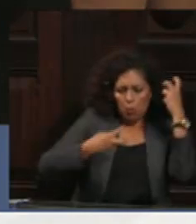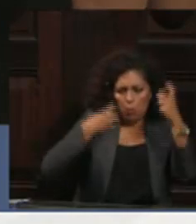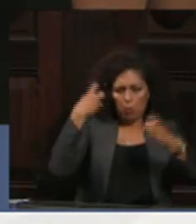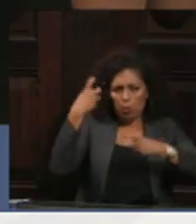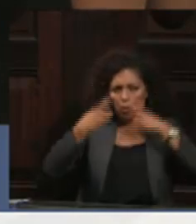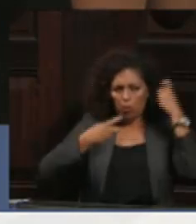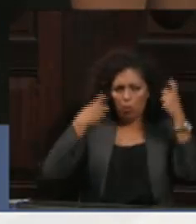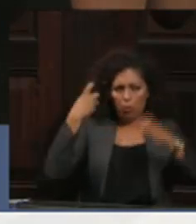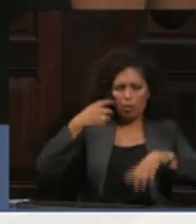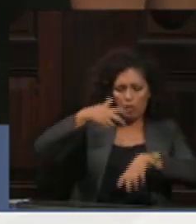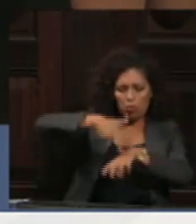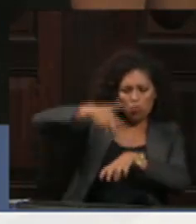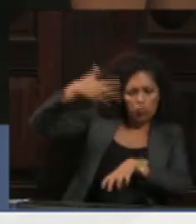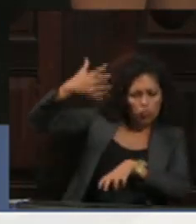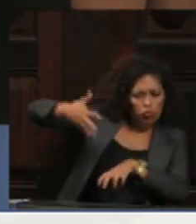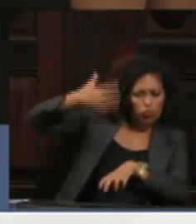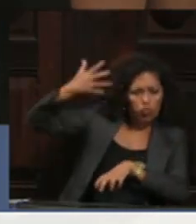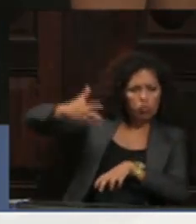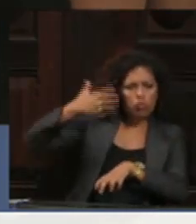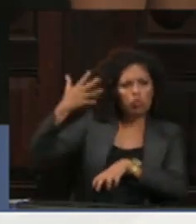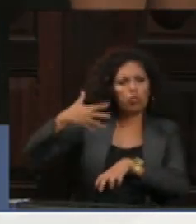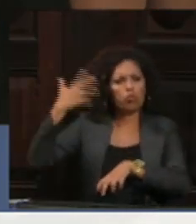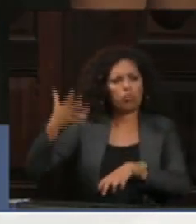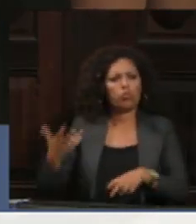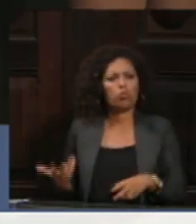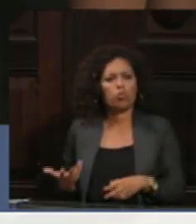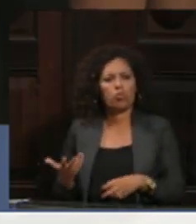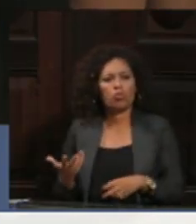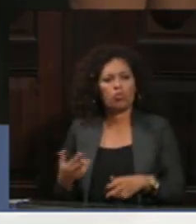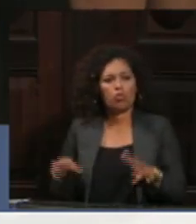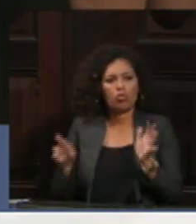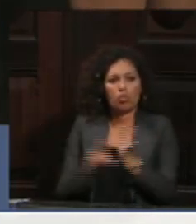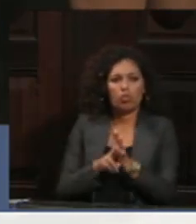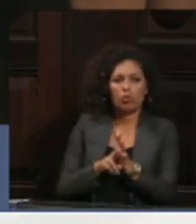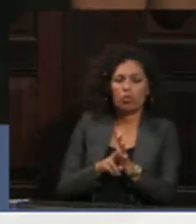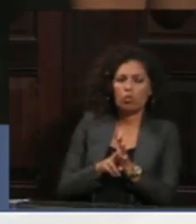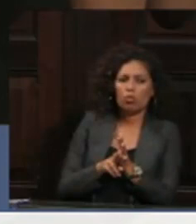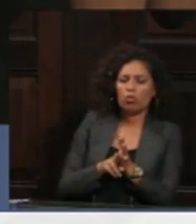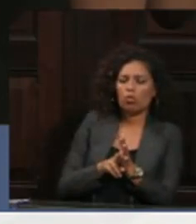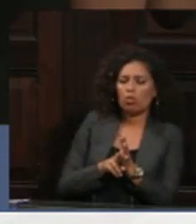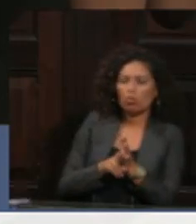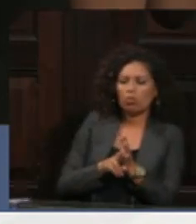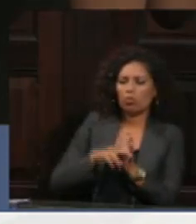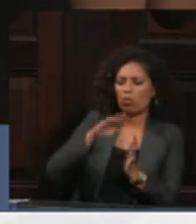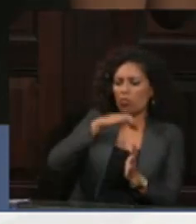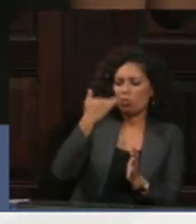discurso que já aparece de resolução